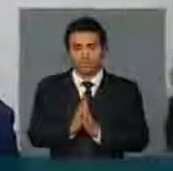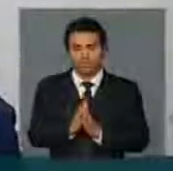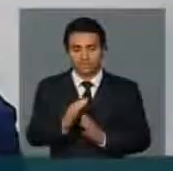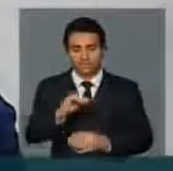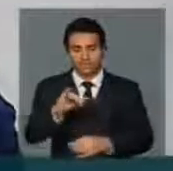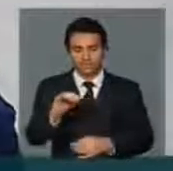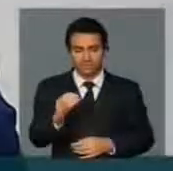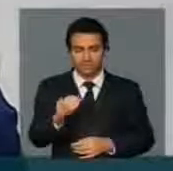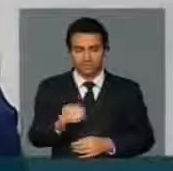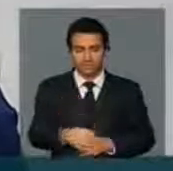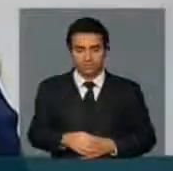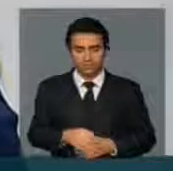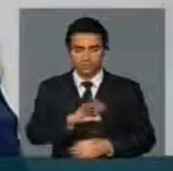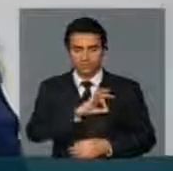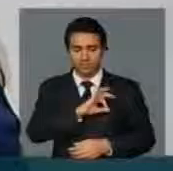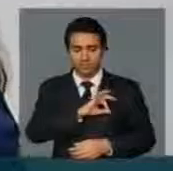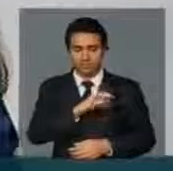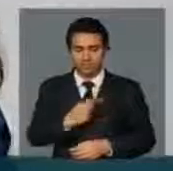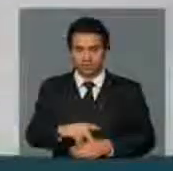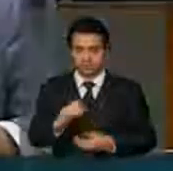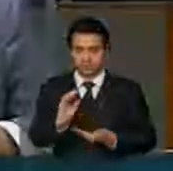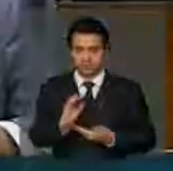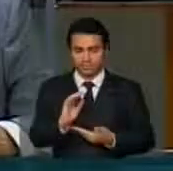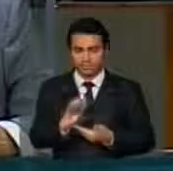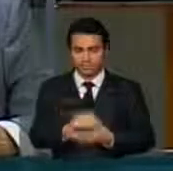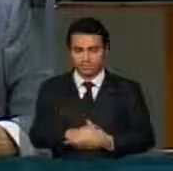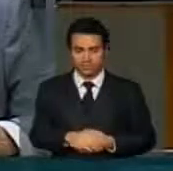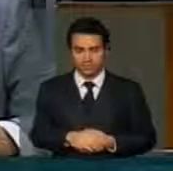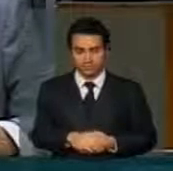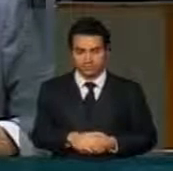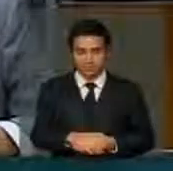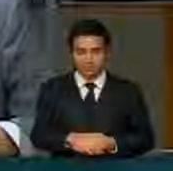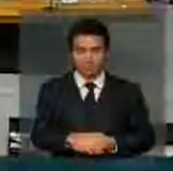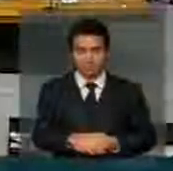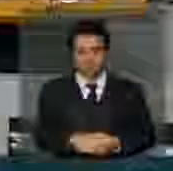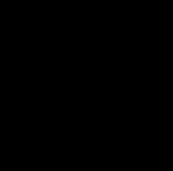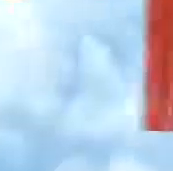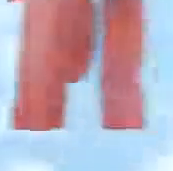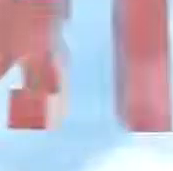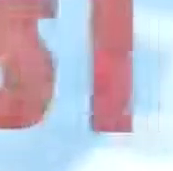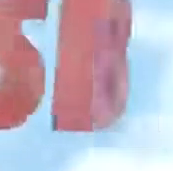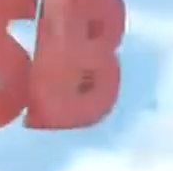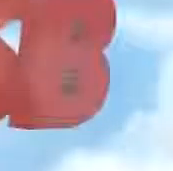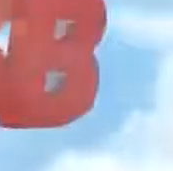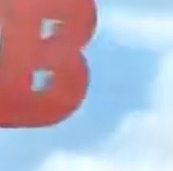deputada da João Polícia Moraes. Legislativa desta Casa. Muito deputada obrigada. João Moraes. Senhor presidente, eu queria